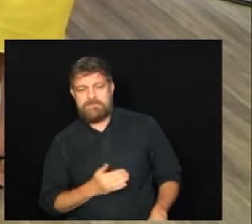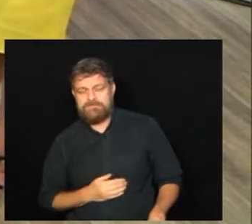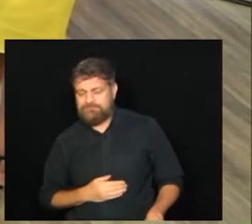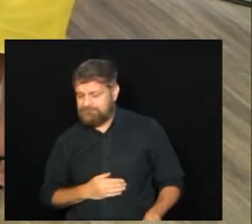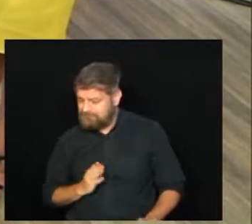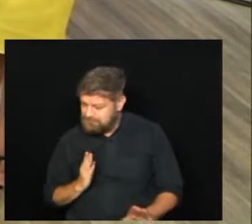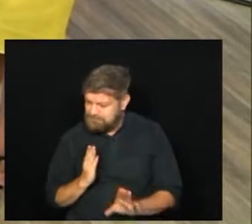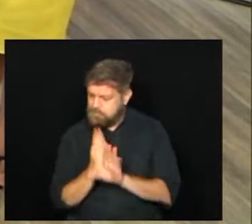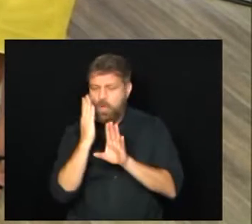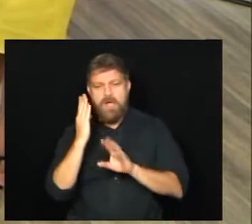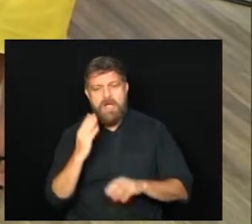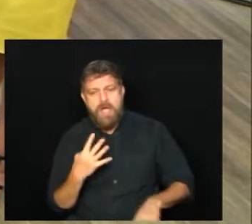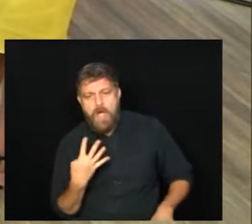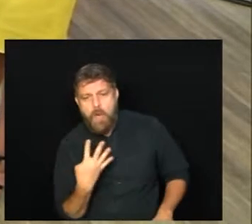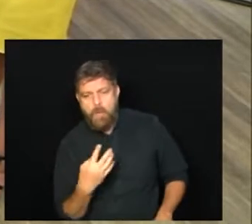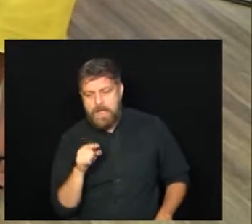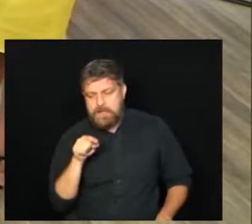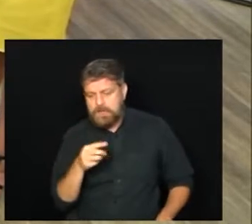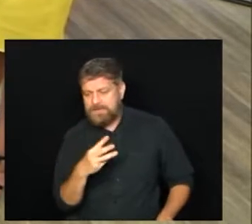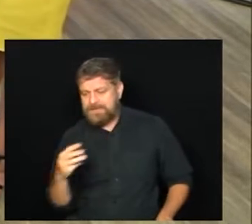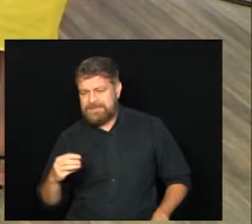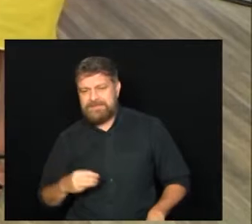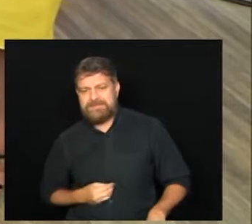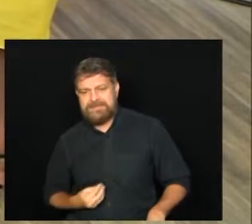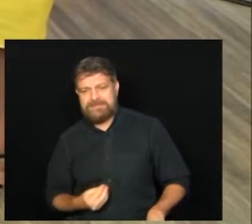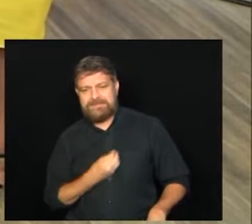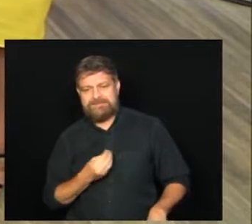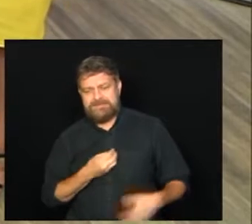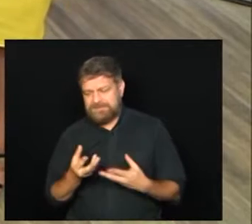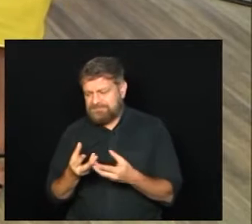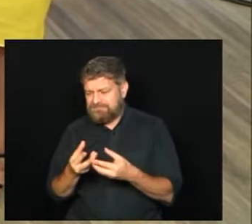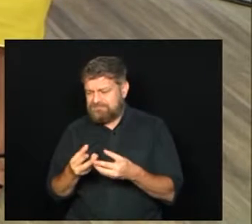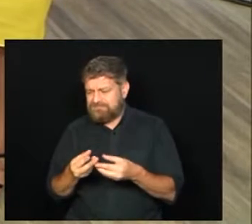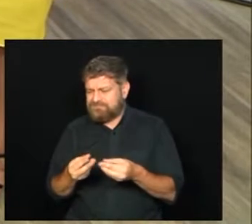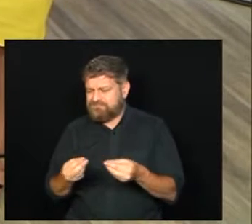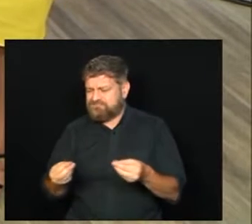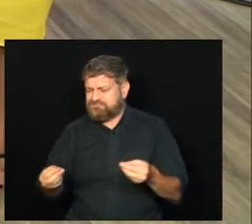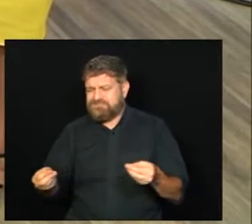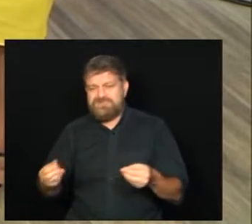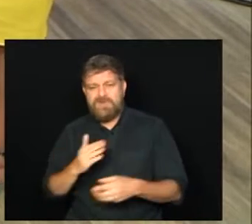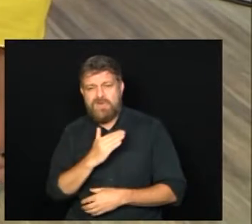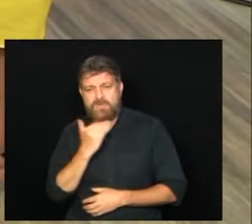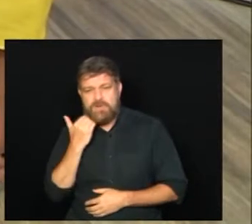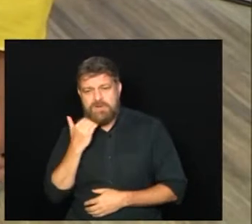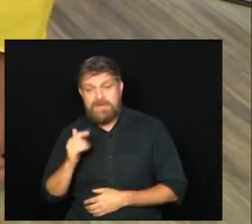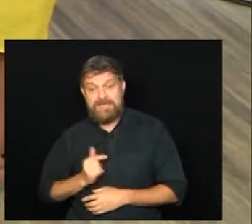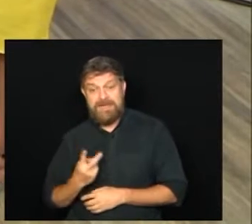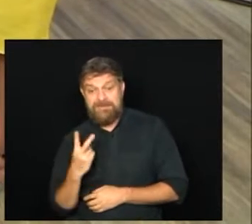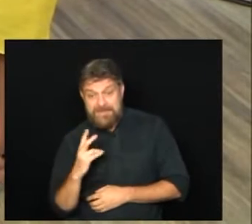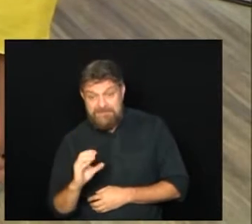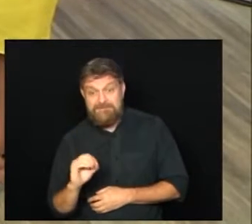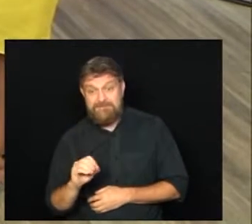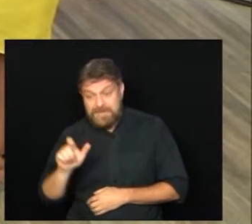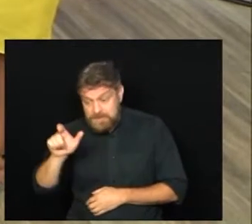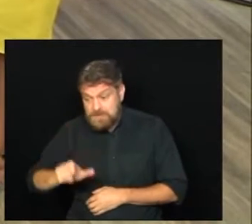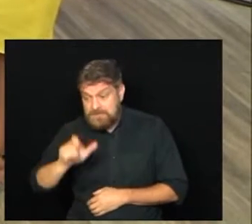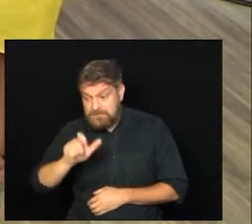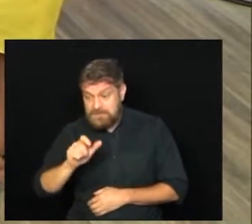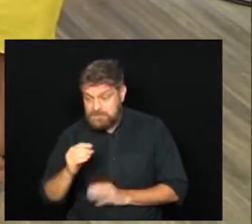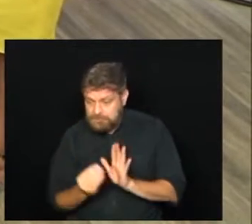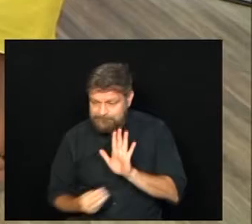de 4.300 vidas perdidas. Nesta última atualização, mais 20 óbitos foram